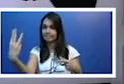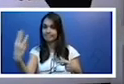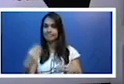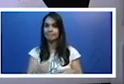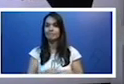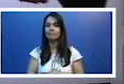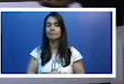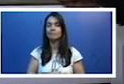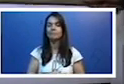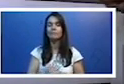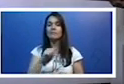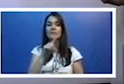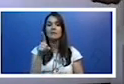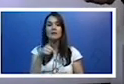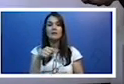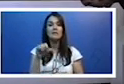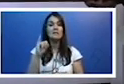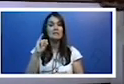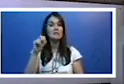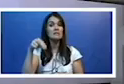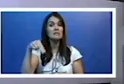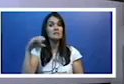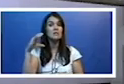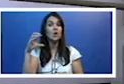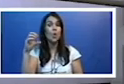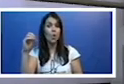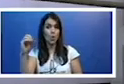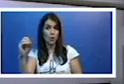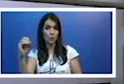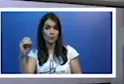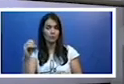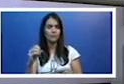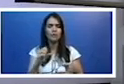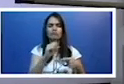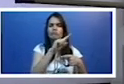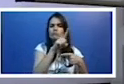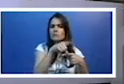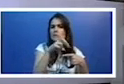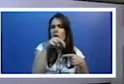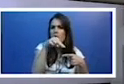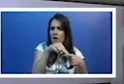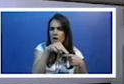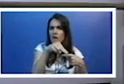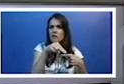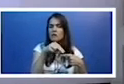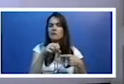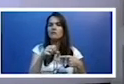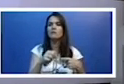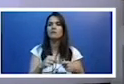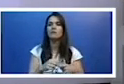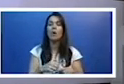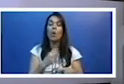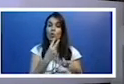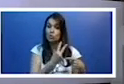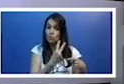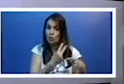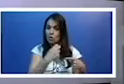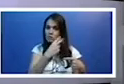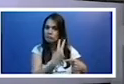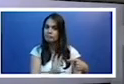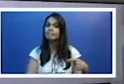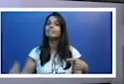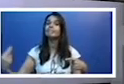Hidróxido de zinco, né? Então esse 2 aqui é o que multiplica a hidroxila, que é o X, né? Que vai fazer a carga